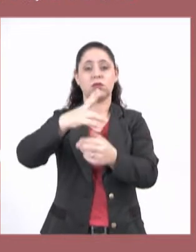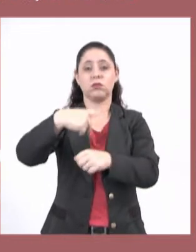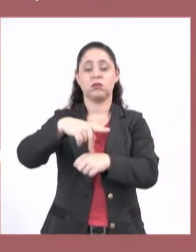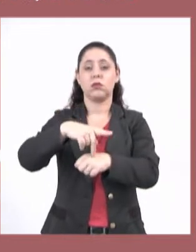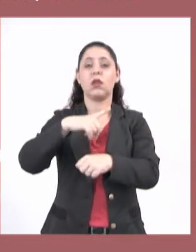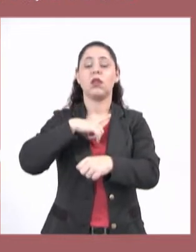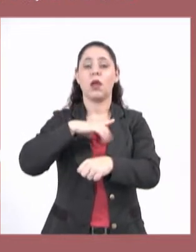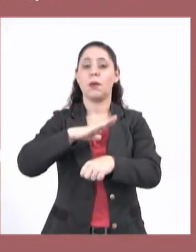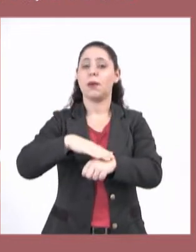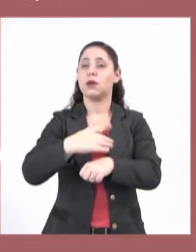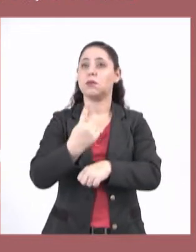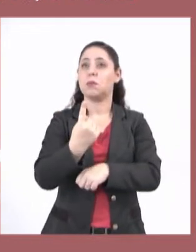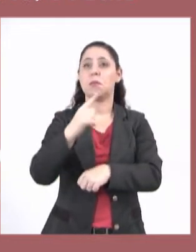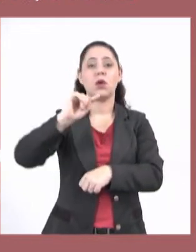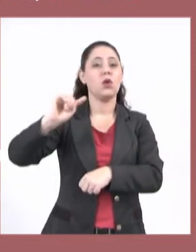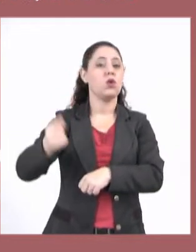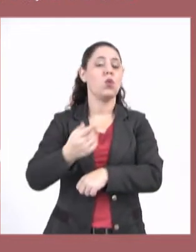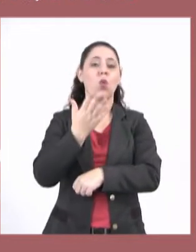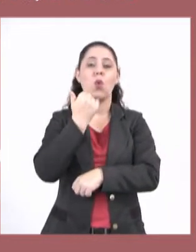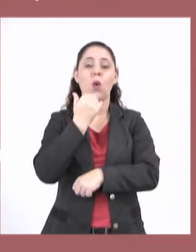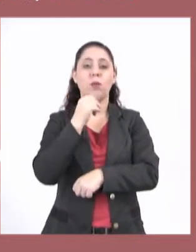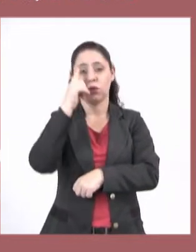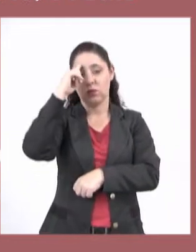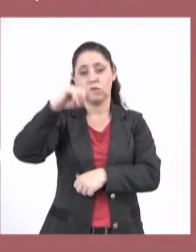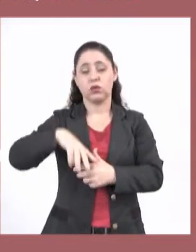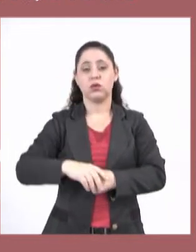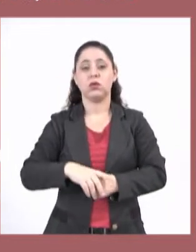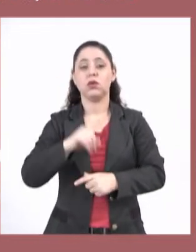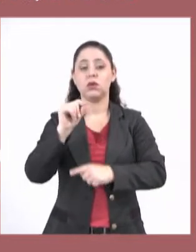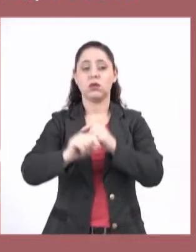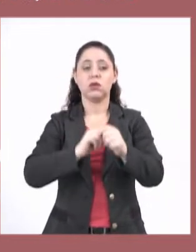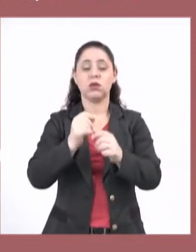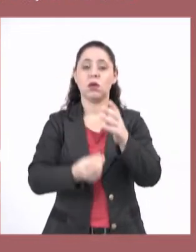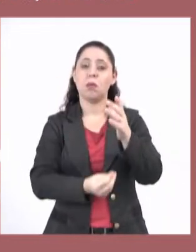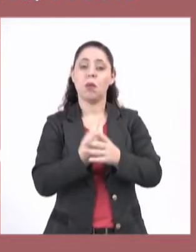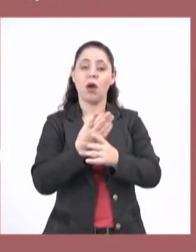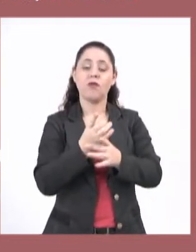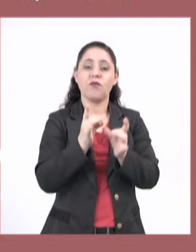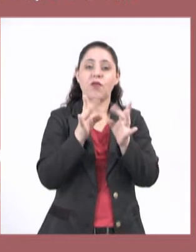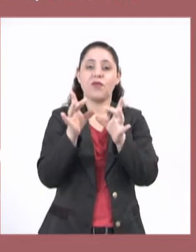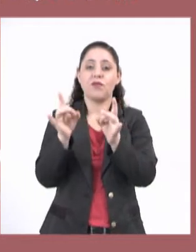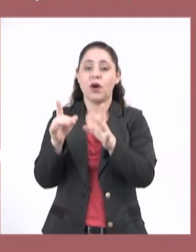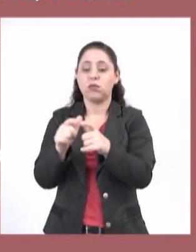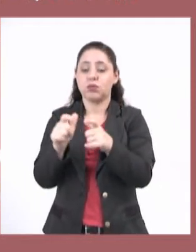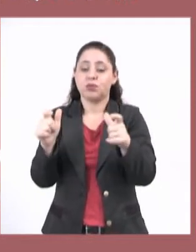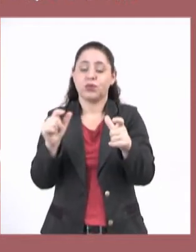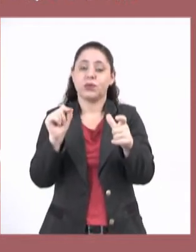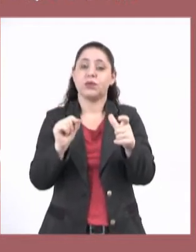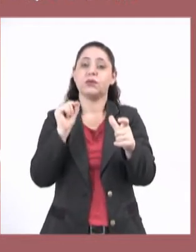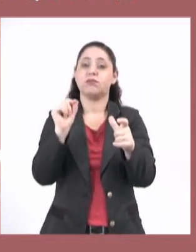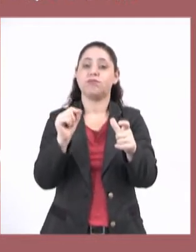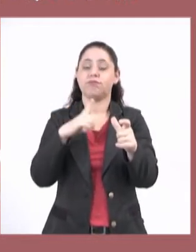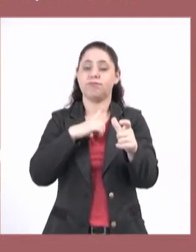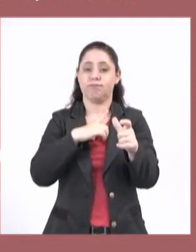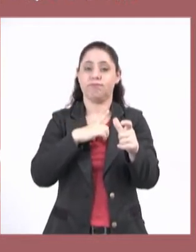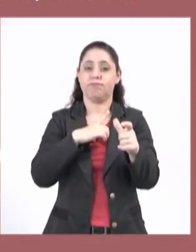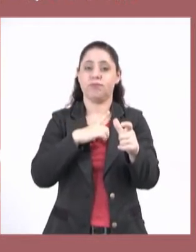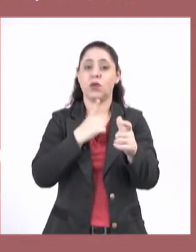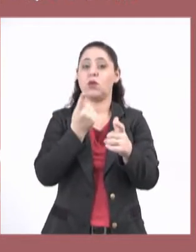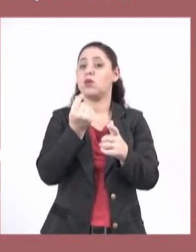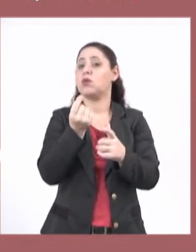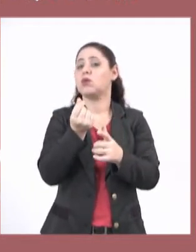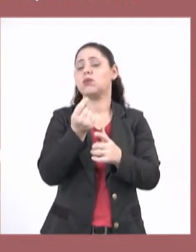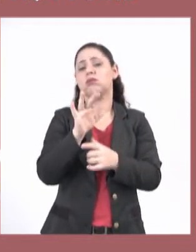até 1.000 refeições por dia. Então, são equipamentos de promoção de alimentação de grande porte e o